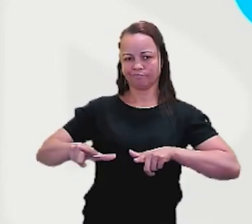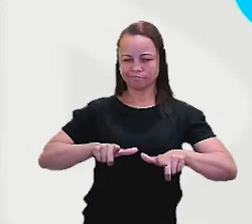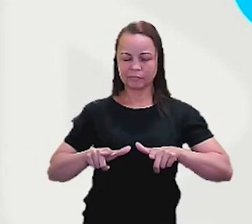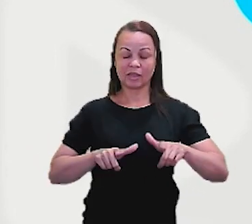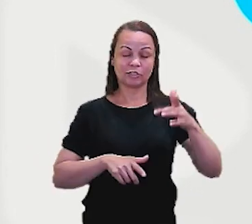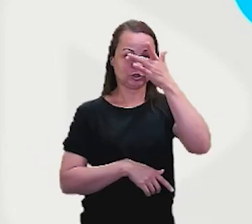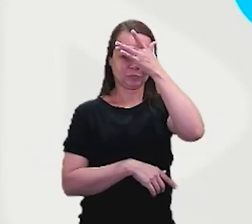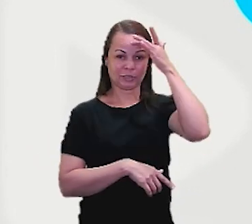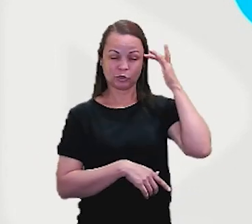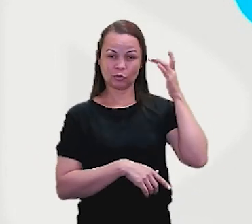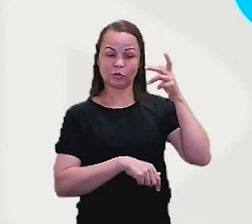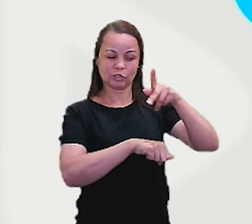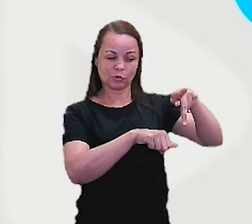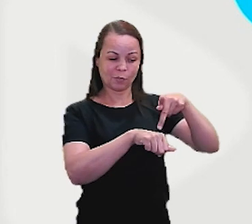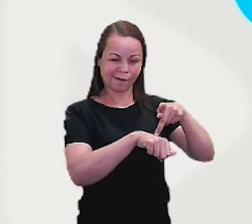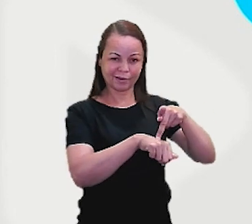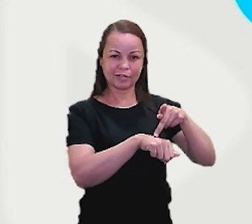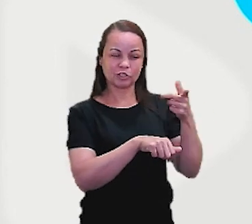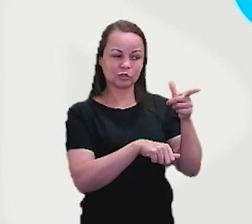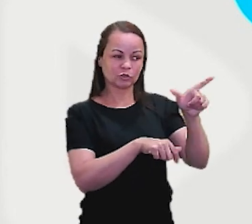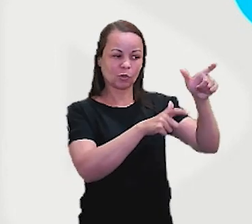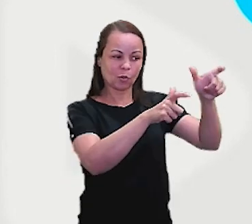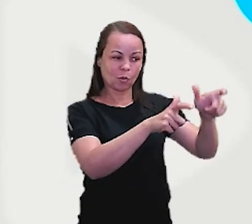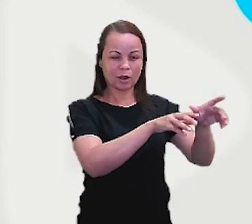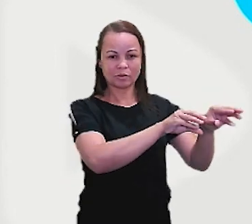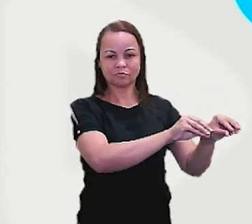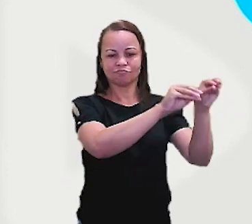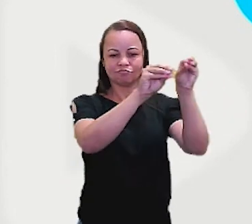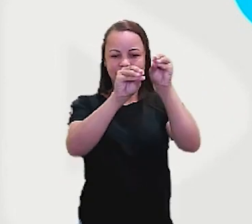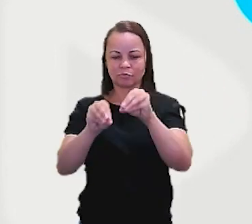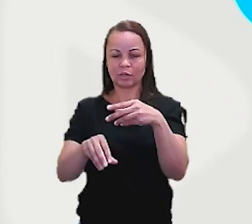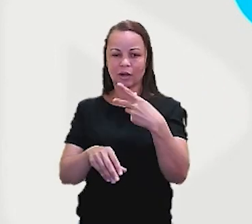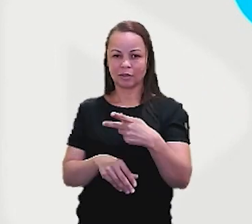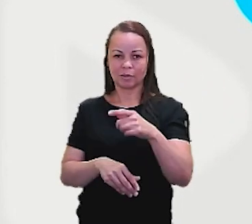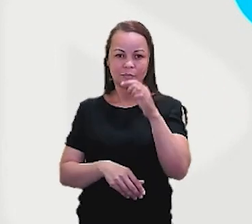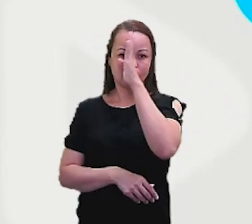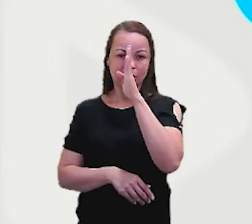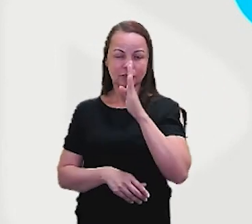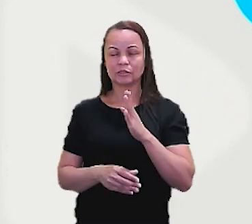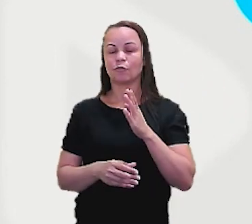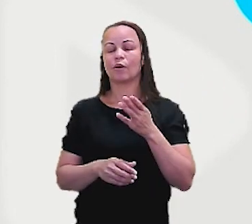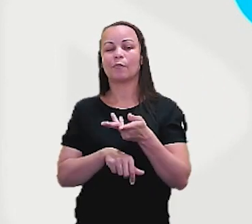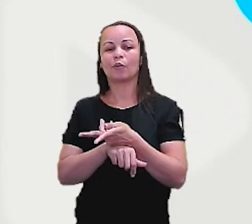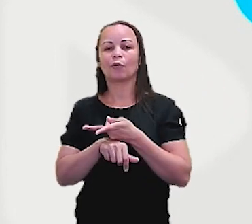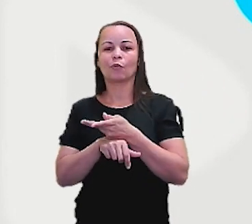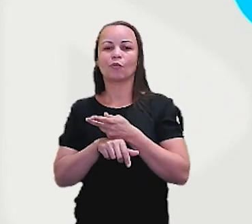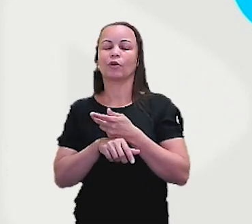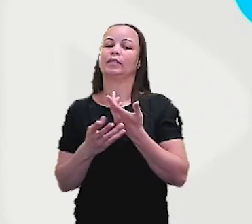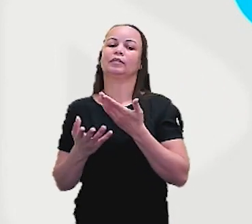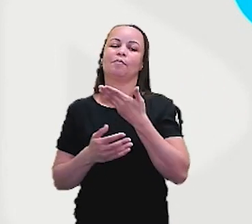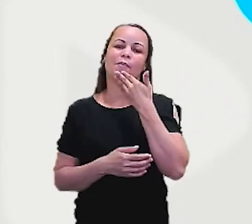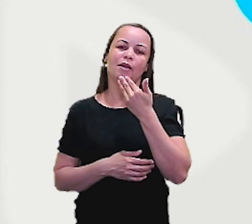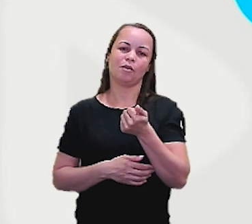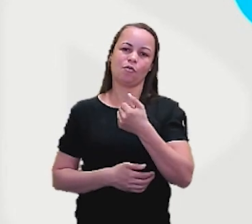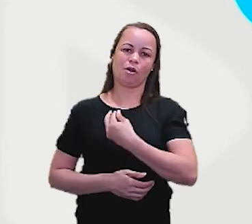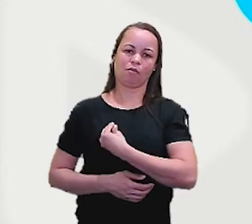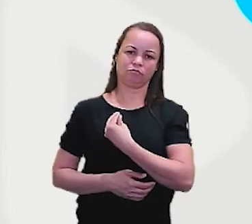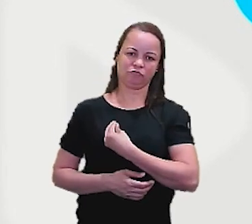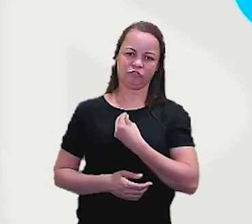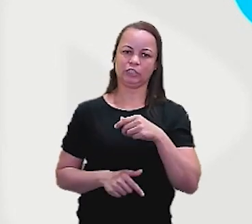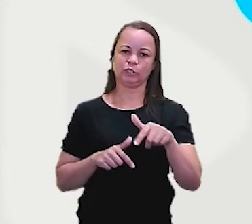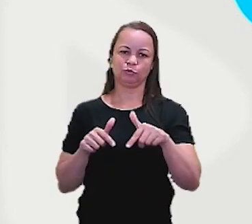do seu país de origem para o Brasil em busca de trabalho, em busca de melhores condições de vida.